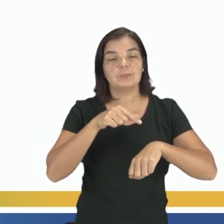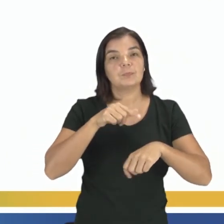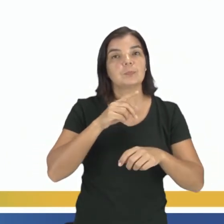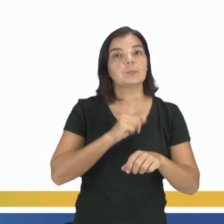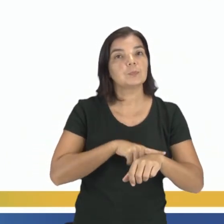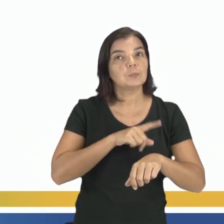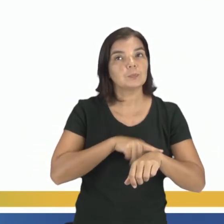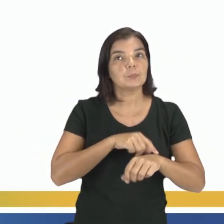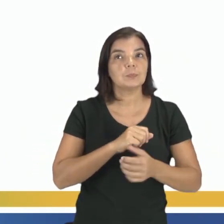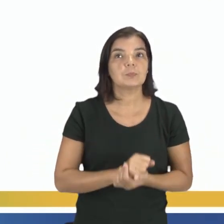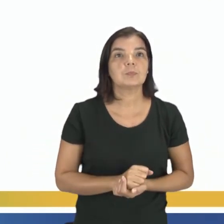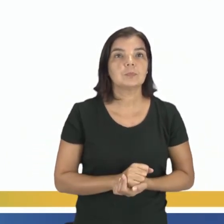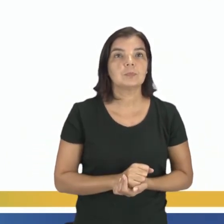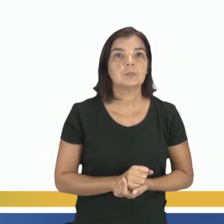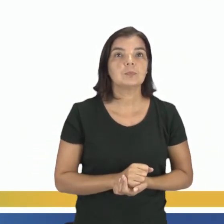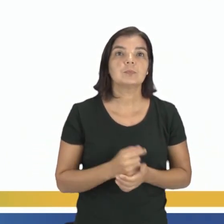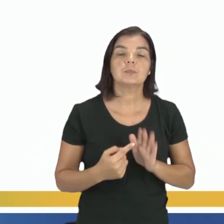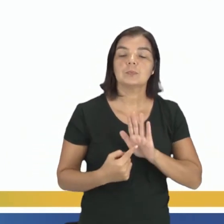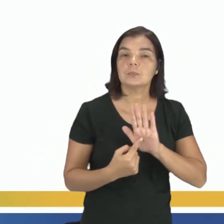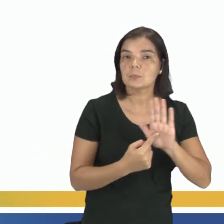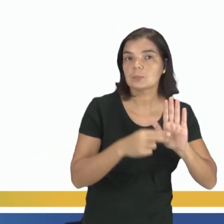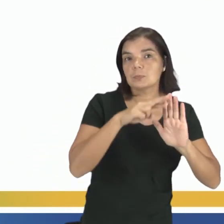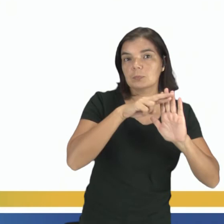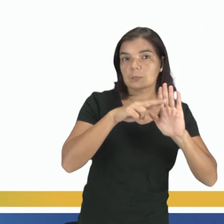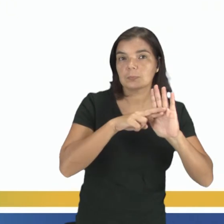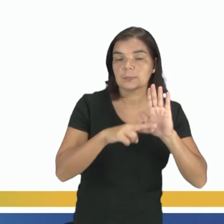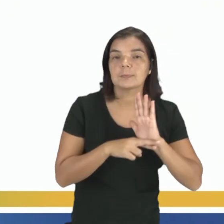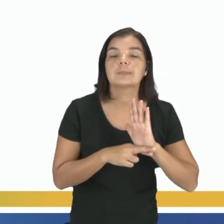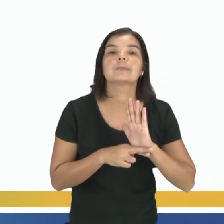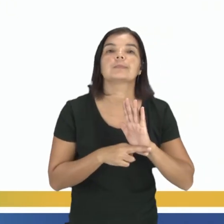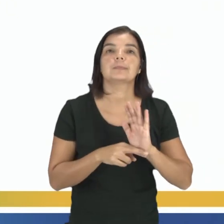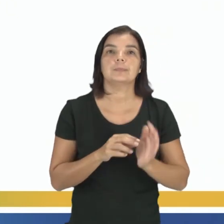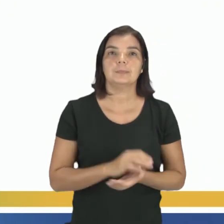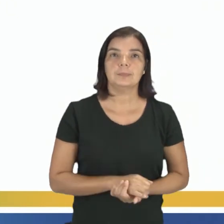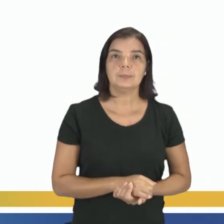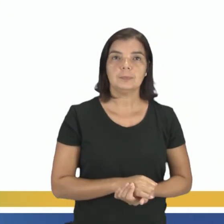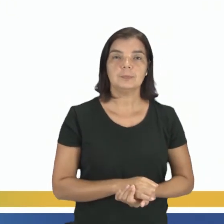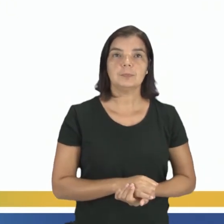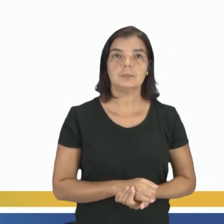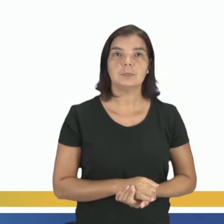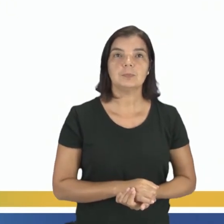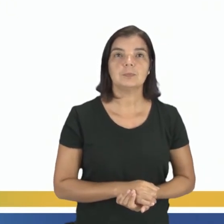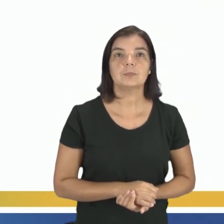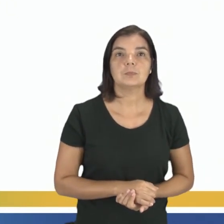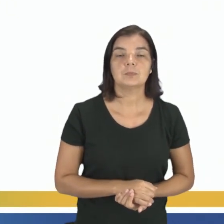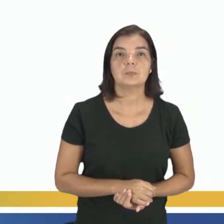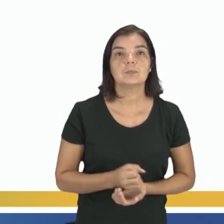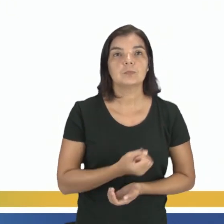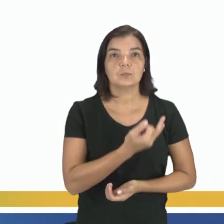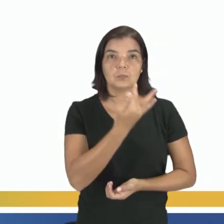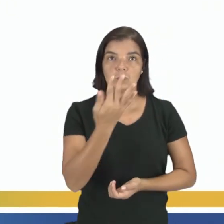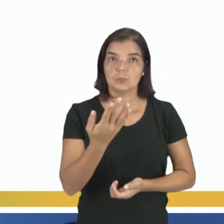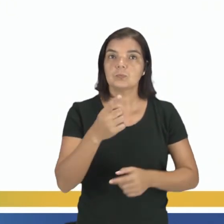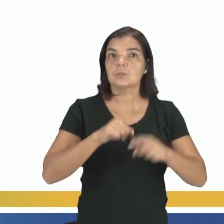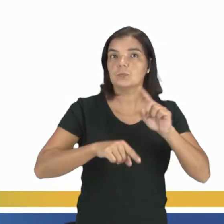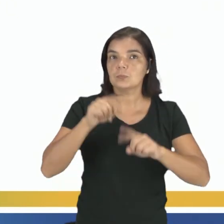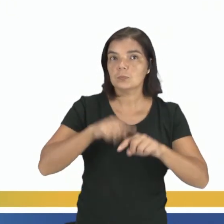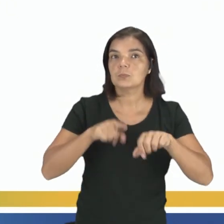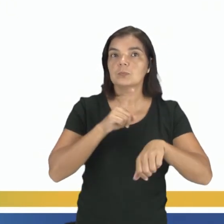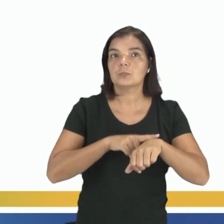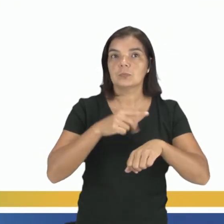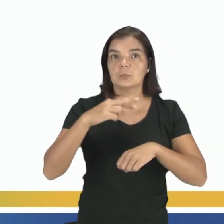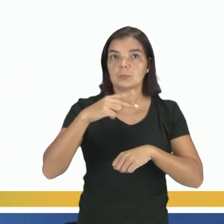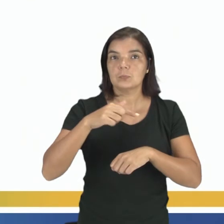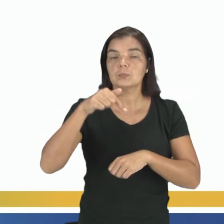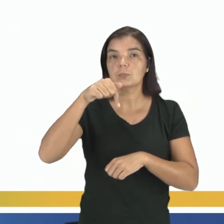do tempo, tá? E aí ele nos dá essa função aí. Quantidade do material em função do tempo é